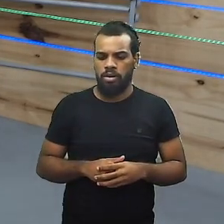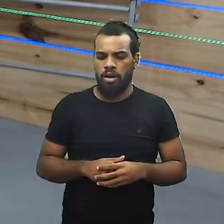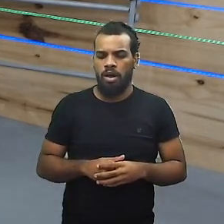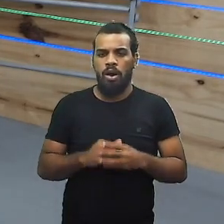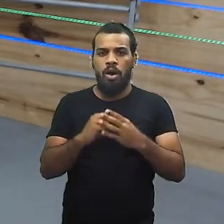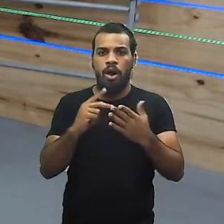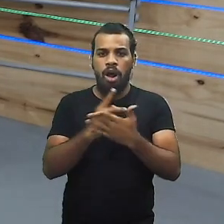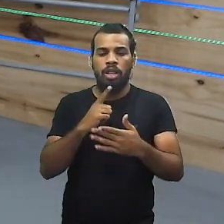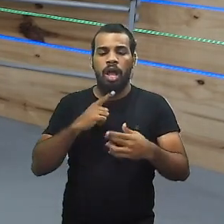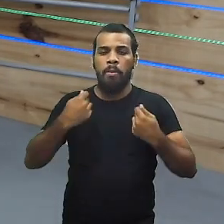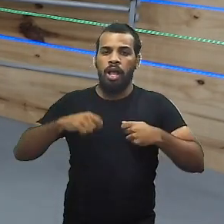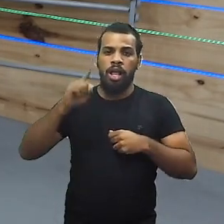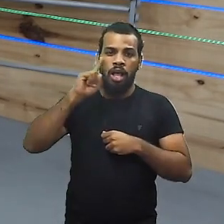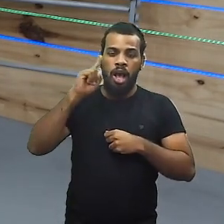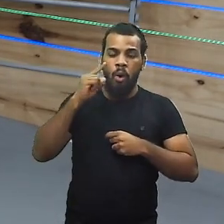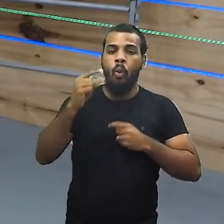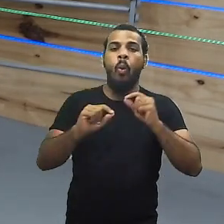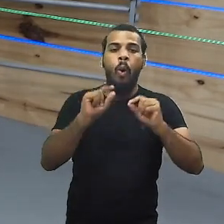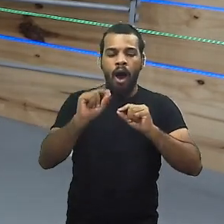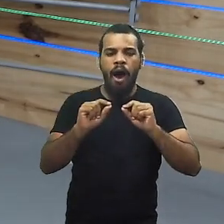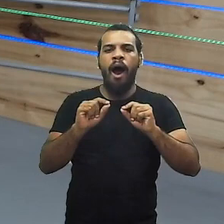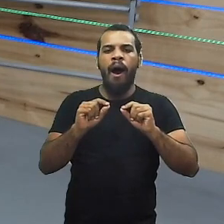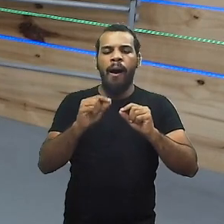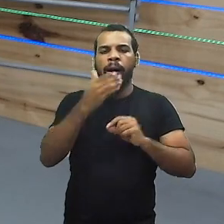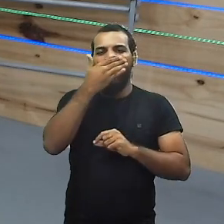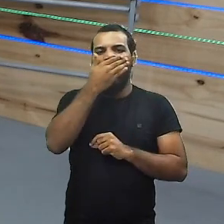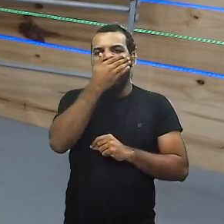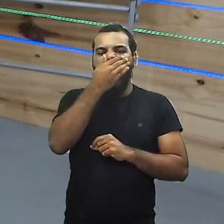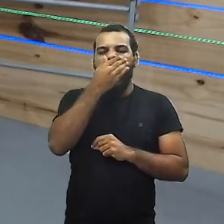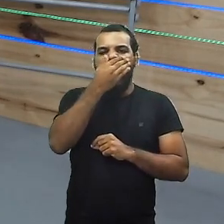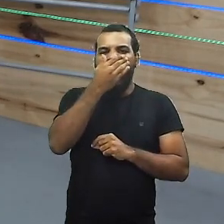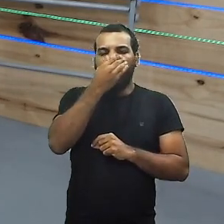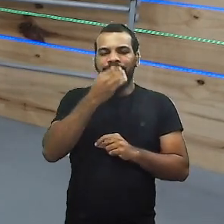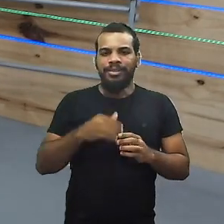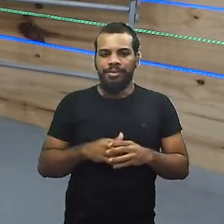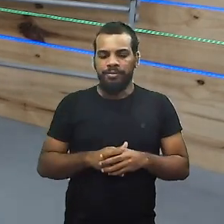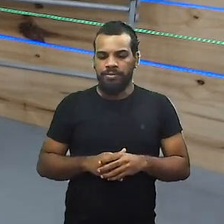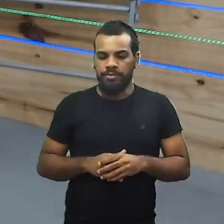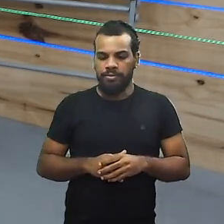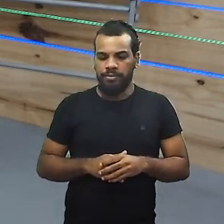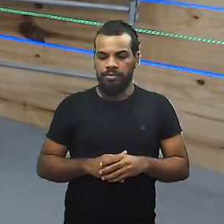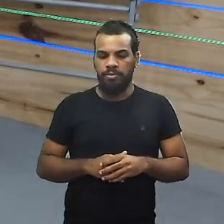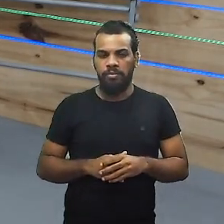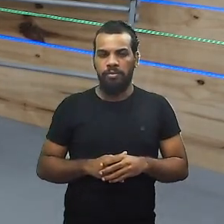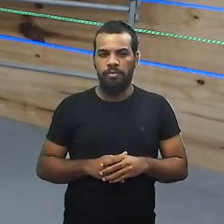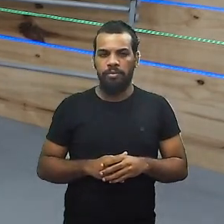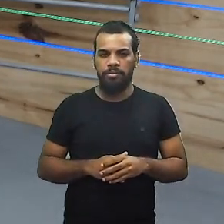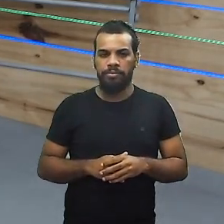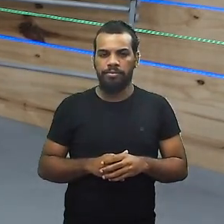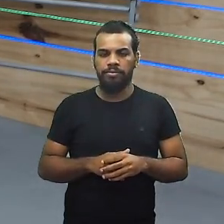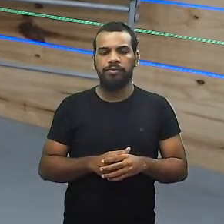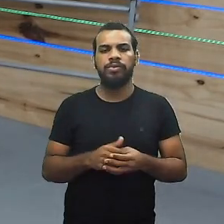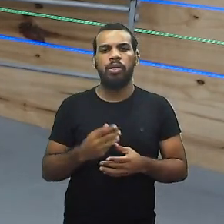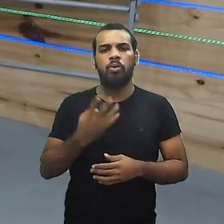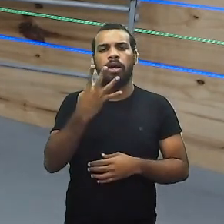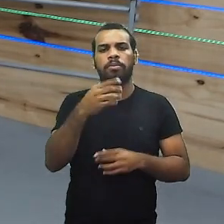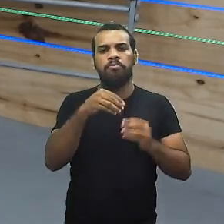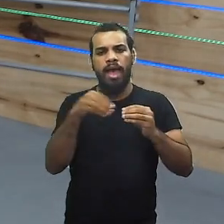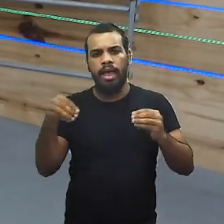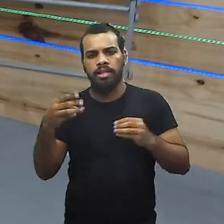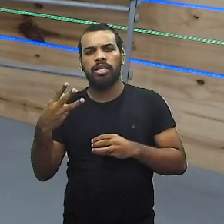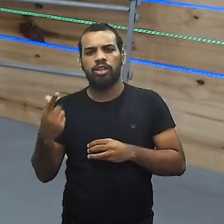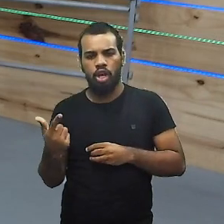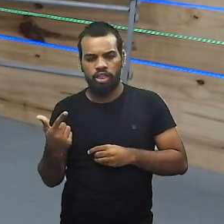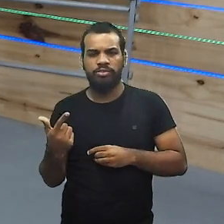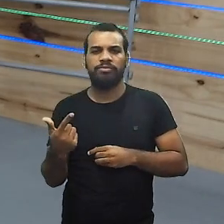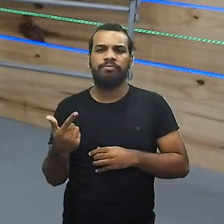que, no dia a dia, dizer assim, olha, essa medida é de aproximadamente, vou supor aqui, 4 metros e 32